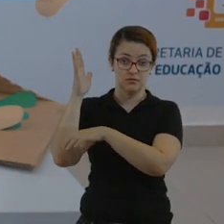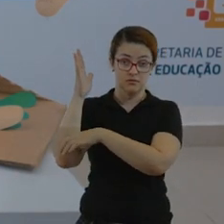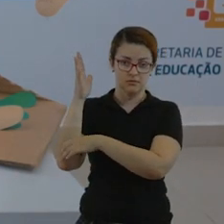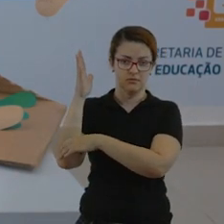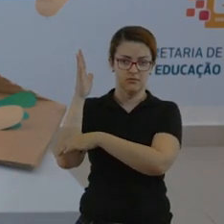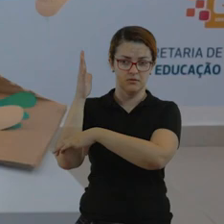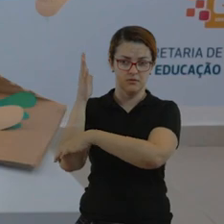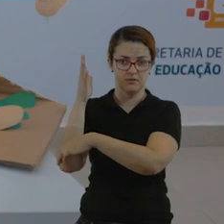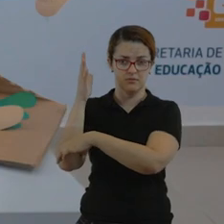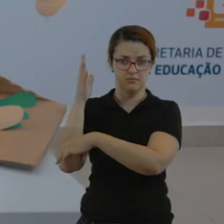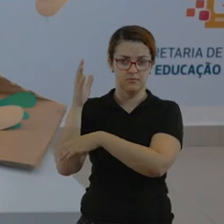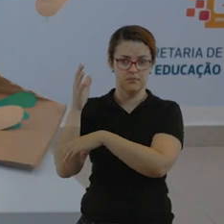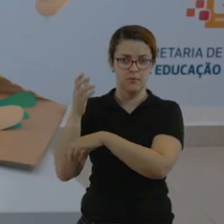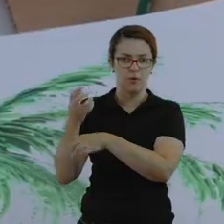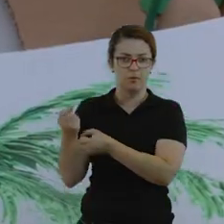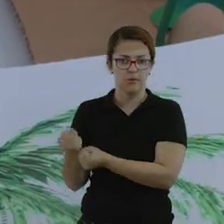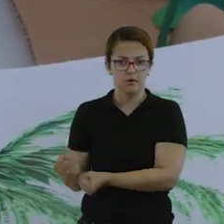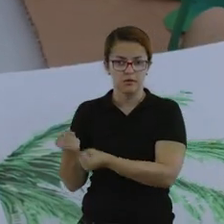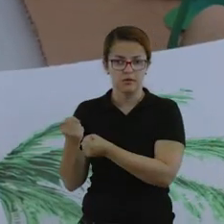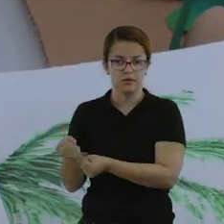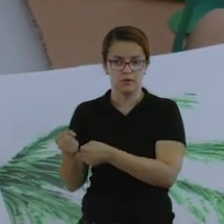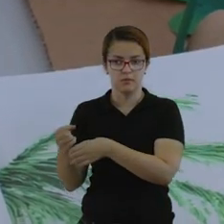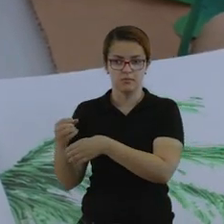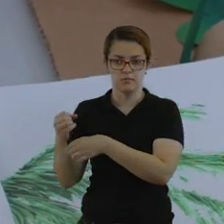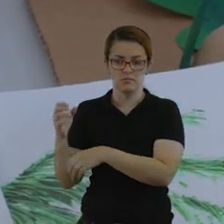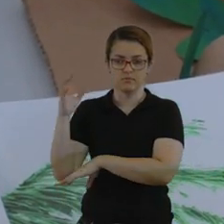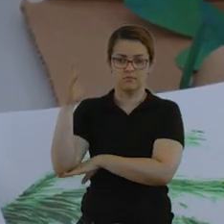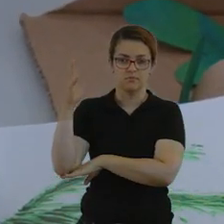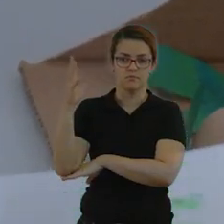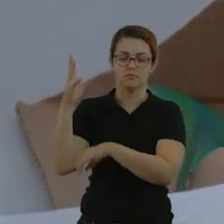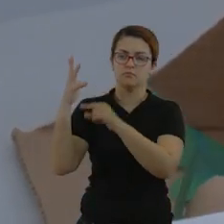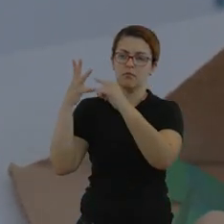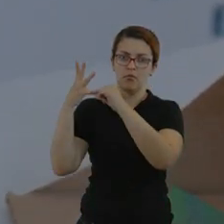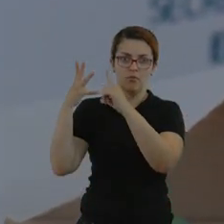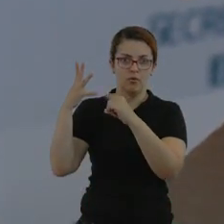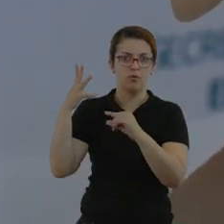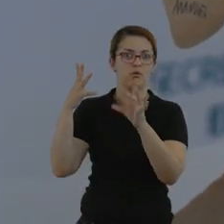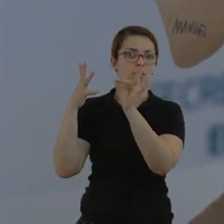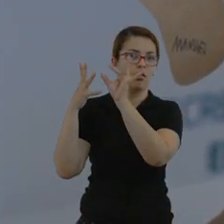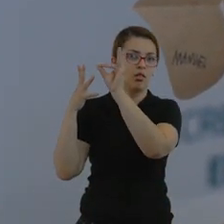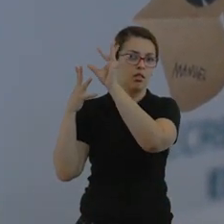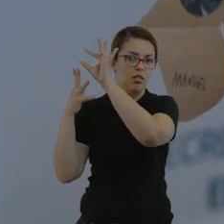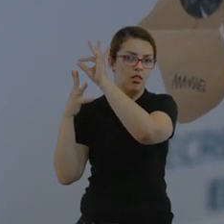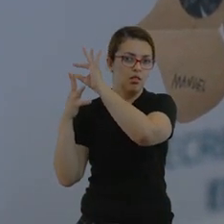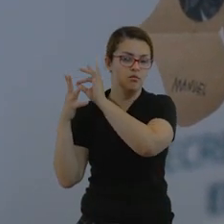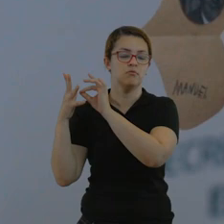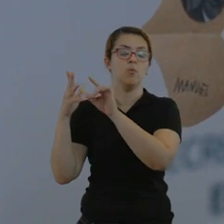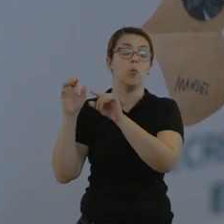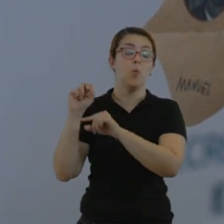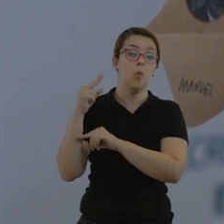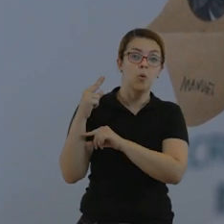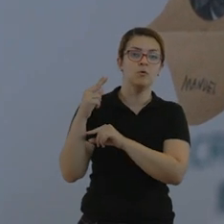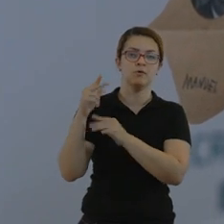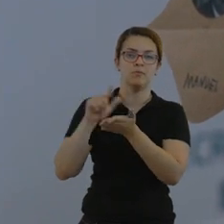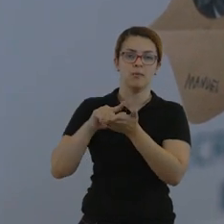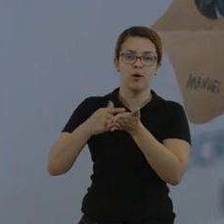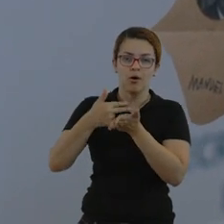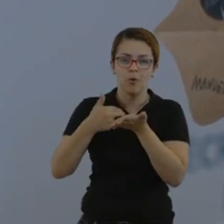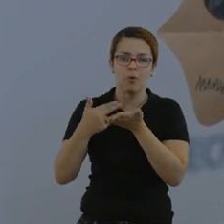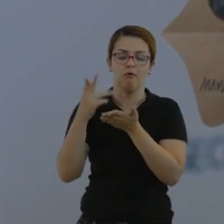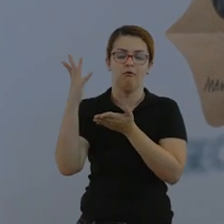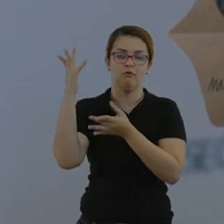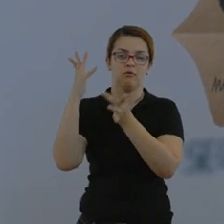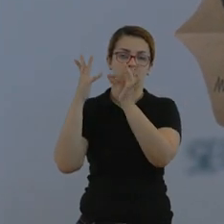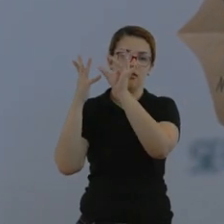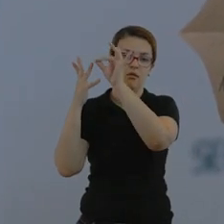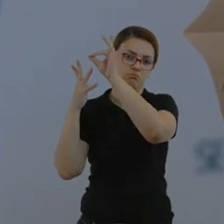que ela fique de pé em cima da mesa. Colar nela folhas secas ou pedaços de papéis